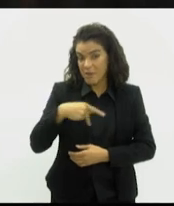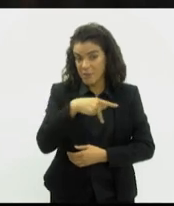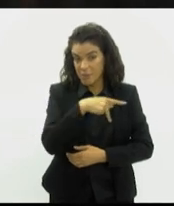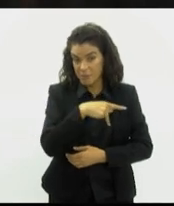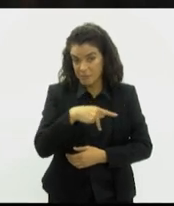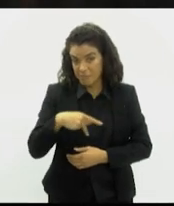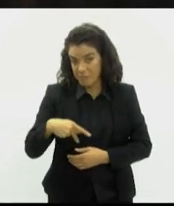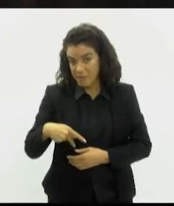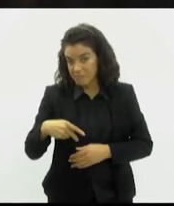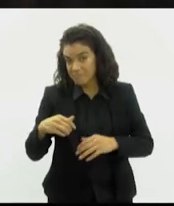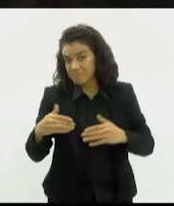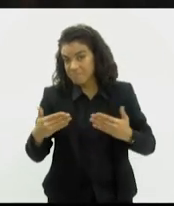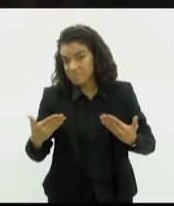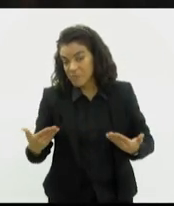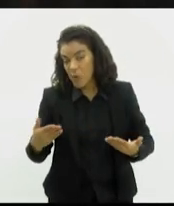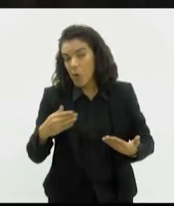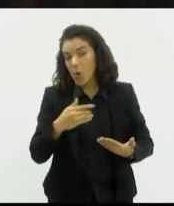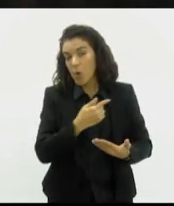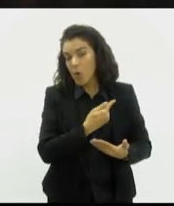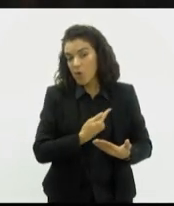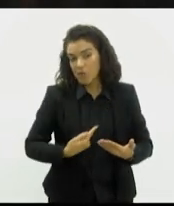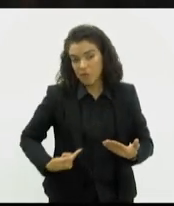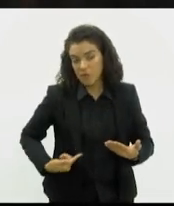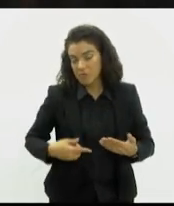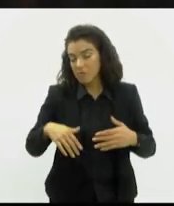quem sabe, filho do governador, porque isso vai